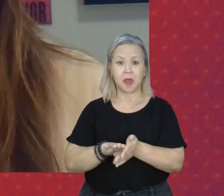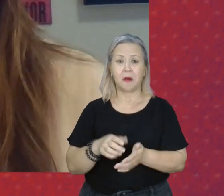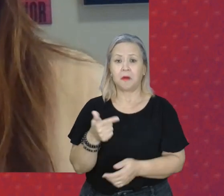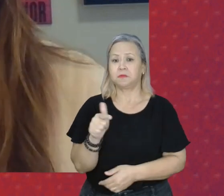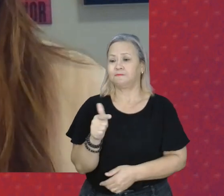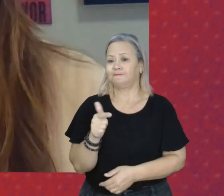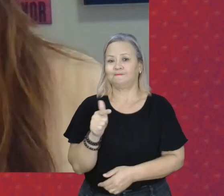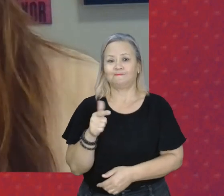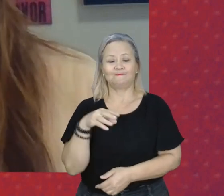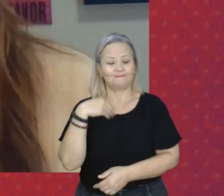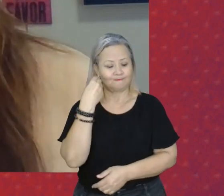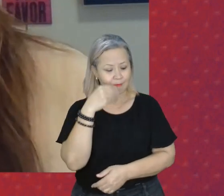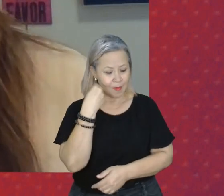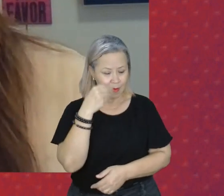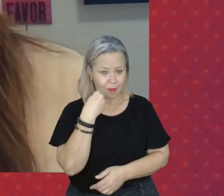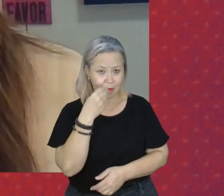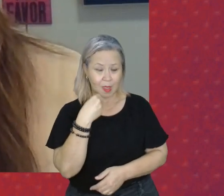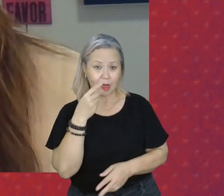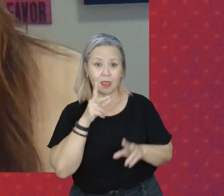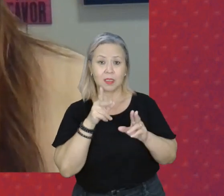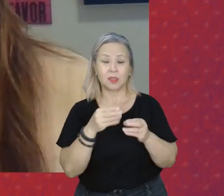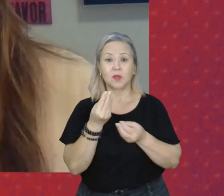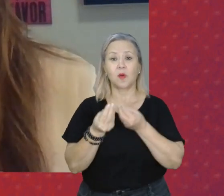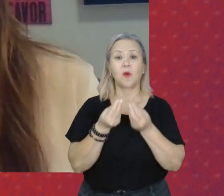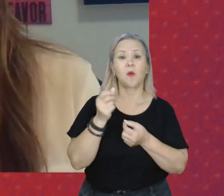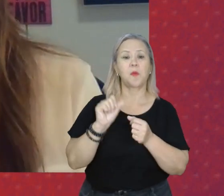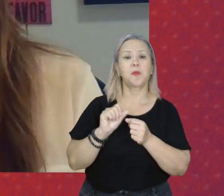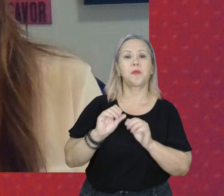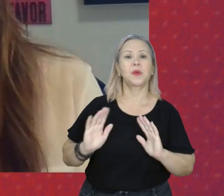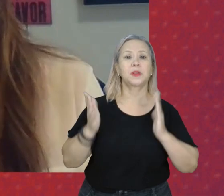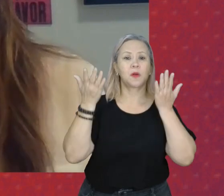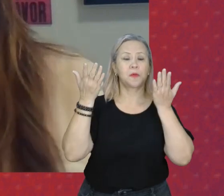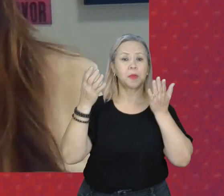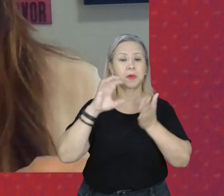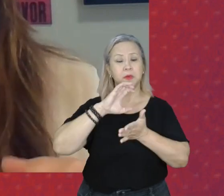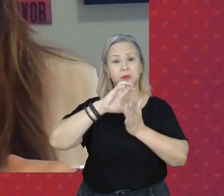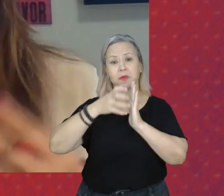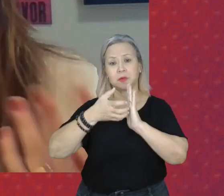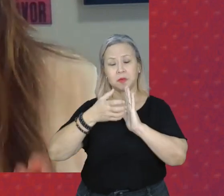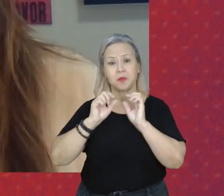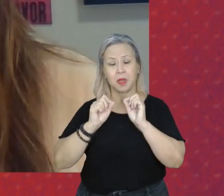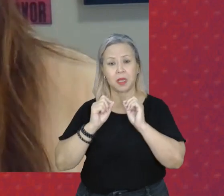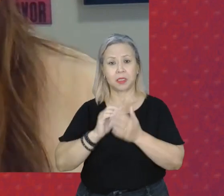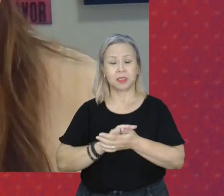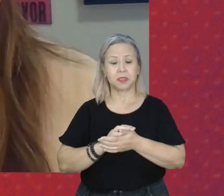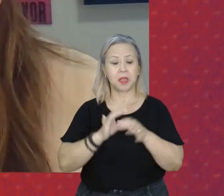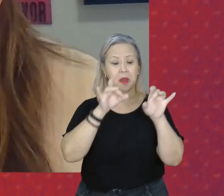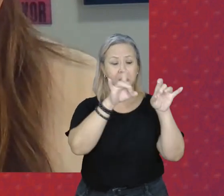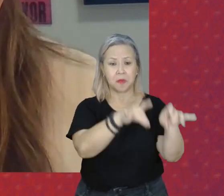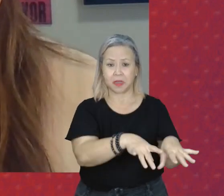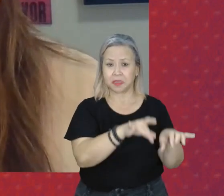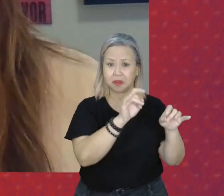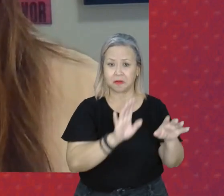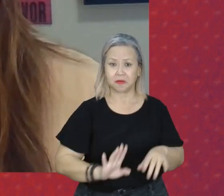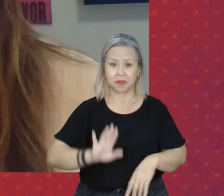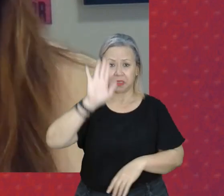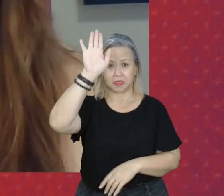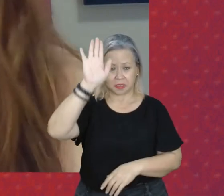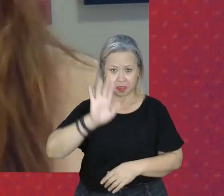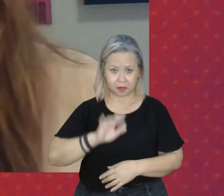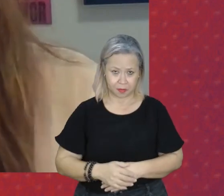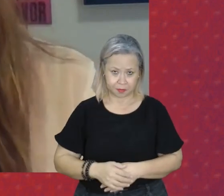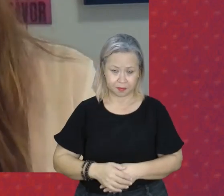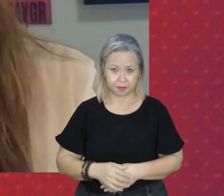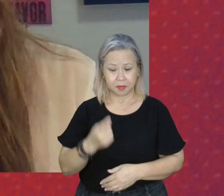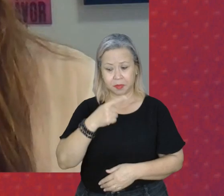têm experiência de como fazer uma campanha. Os partidos simplesmente costumam abandonar essas candidaturas, né? Então, ela